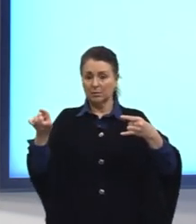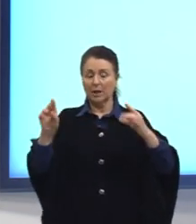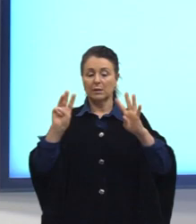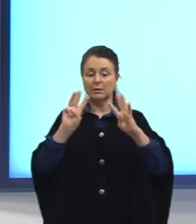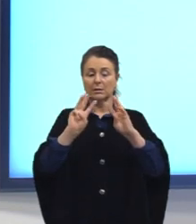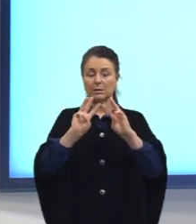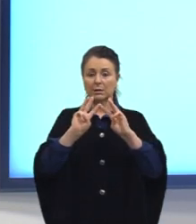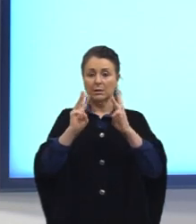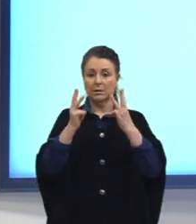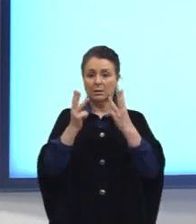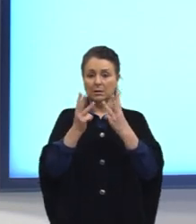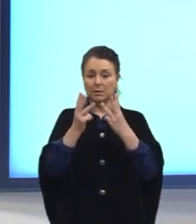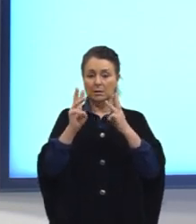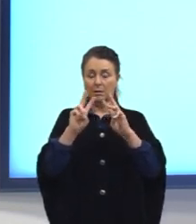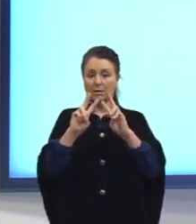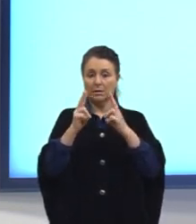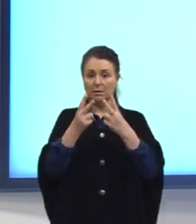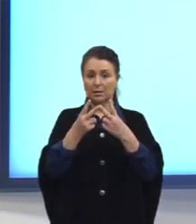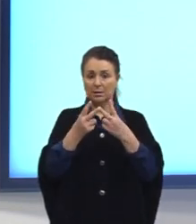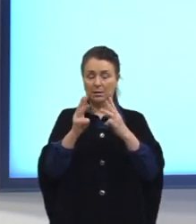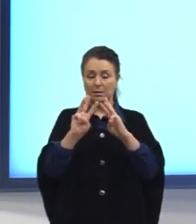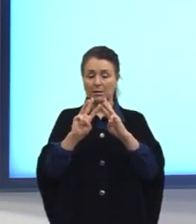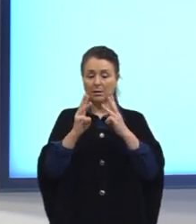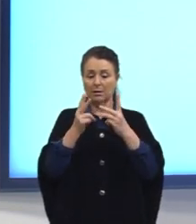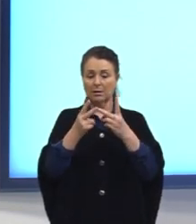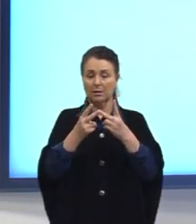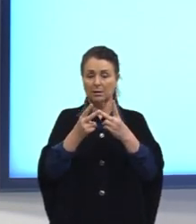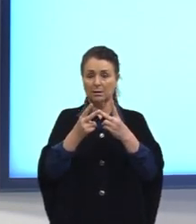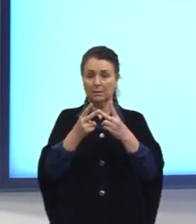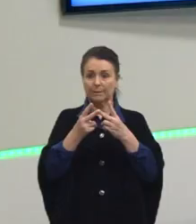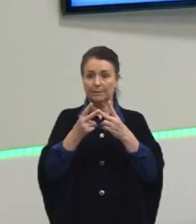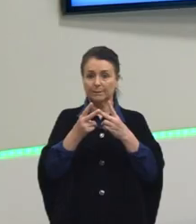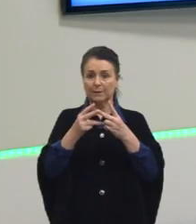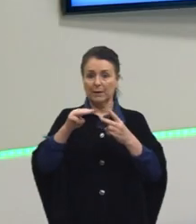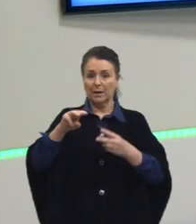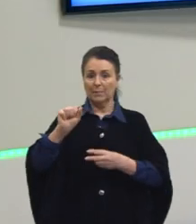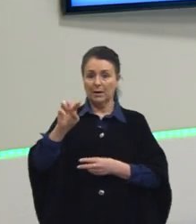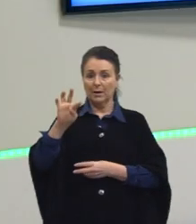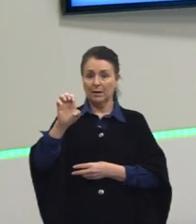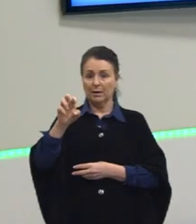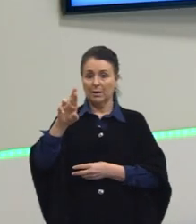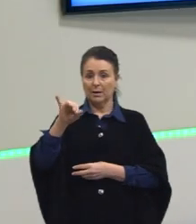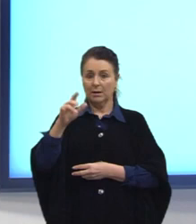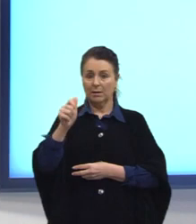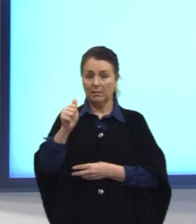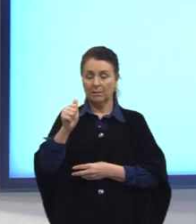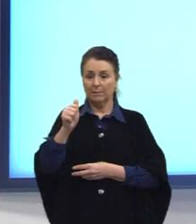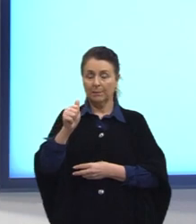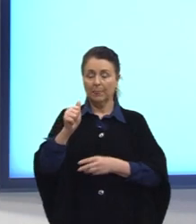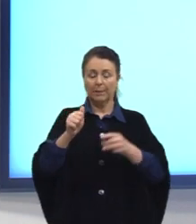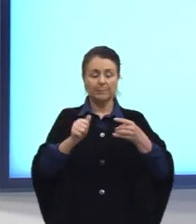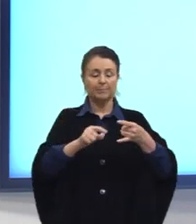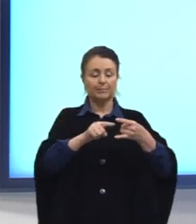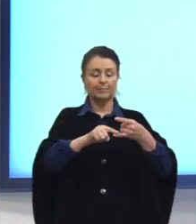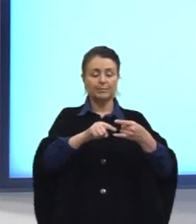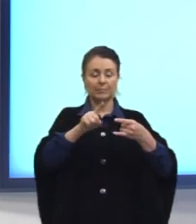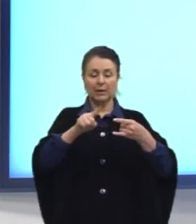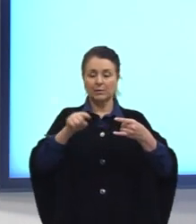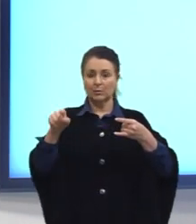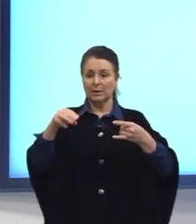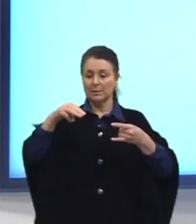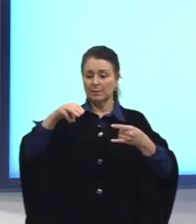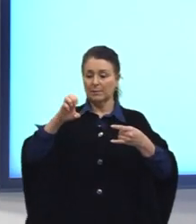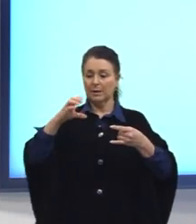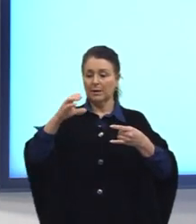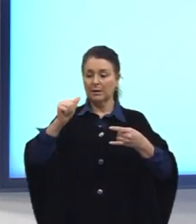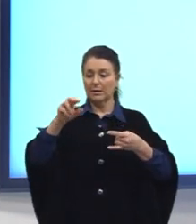desconhecida por nós as ondas de matéria bom então as ondas mecânicas que são as mais